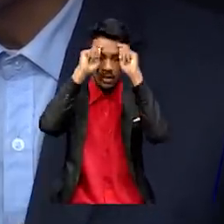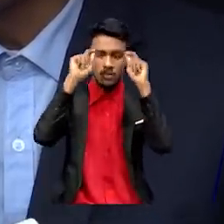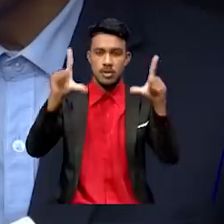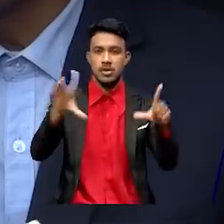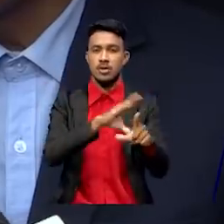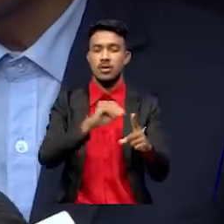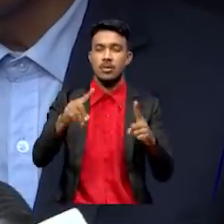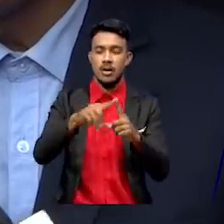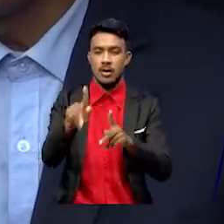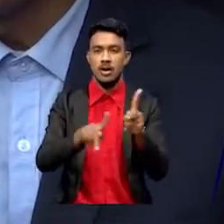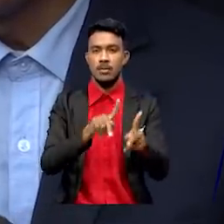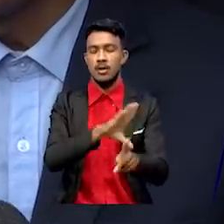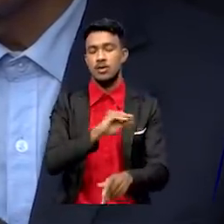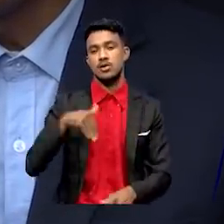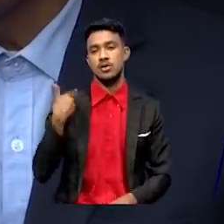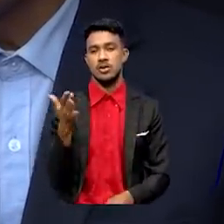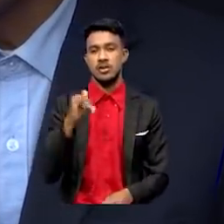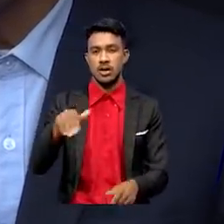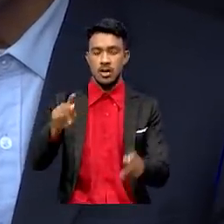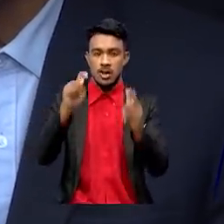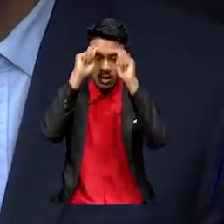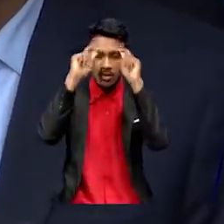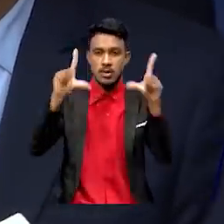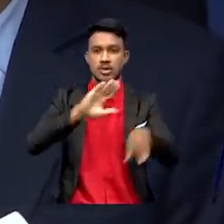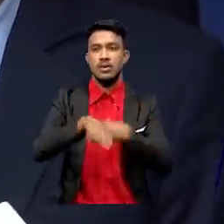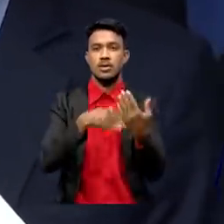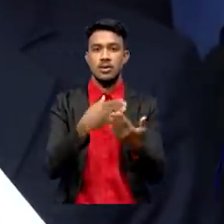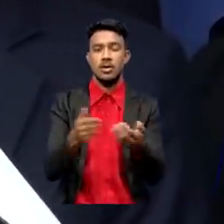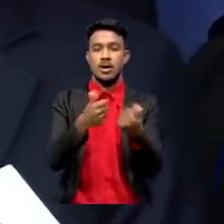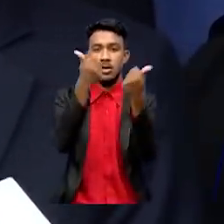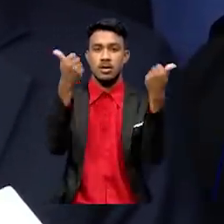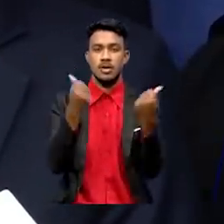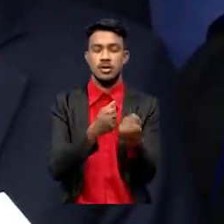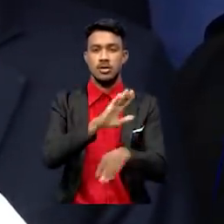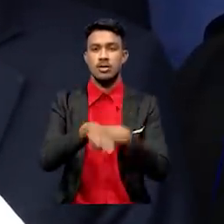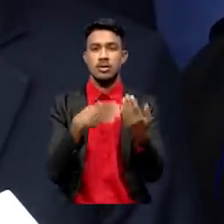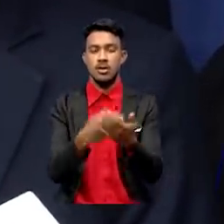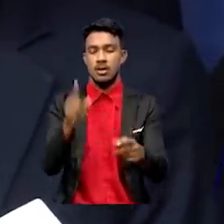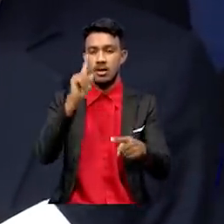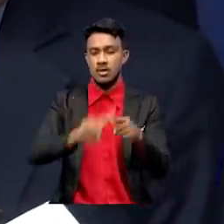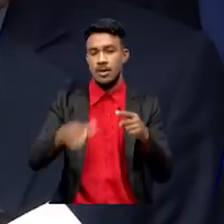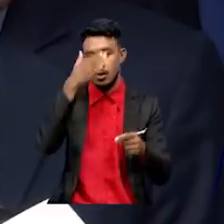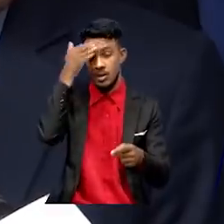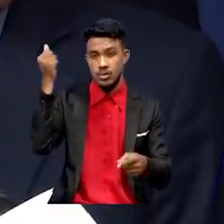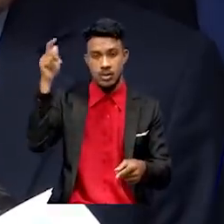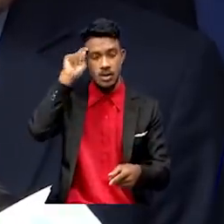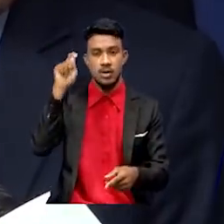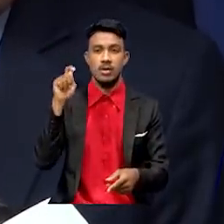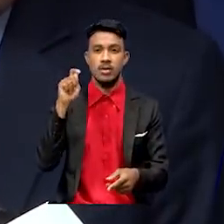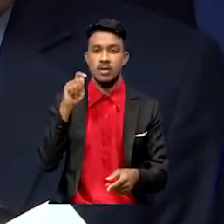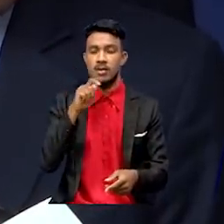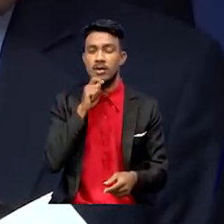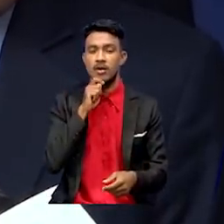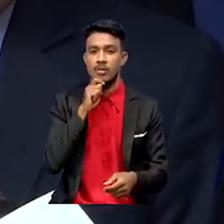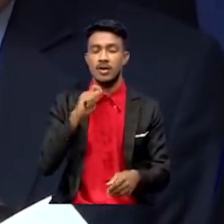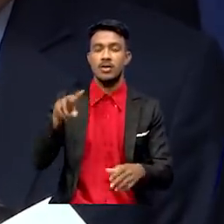ba jovens de Timor Leste toma. Liliu ba arte mersai se toto. Kita halua mountaur, tem que tuir mountaur, tama mountaur, ma reativa fila fale organizam o toto. Se em